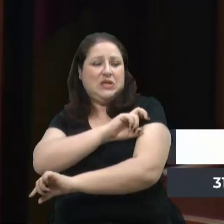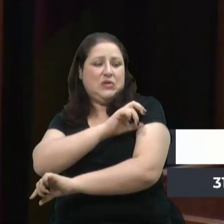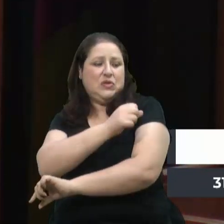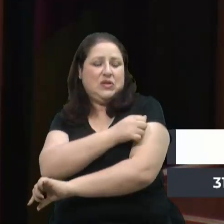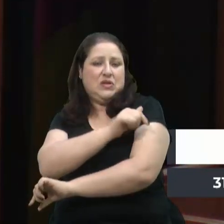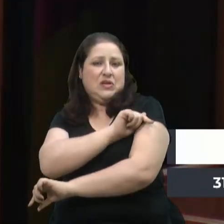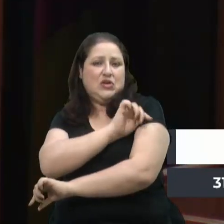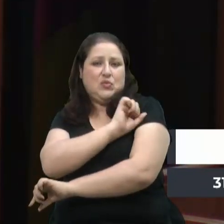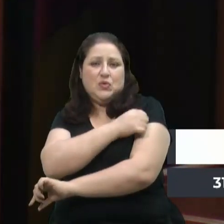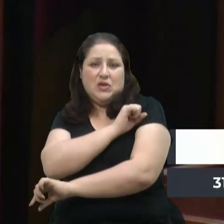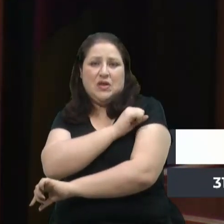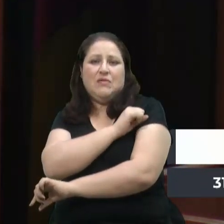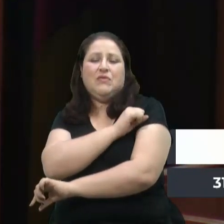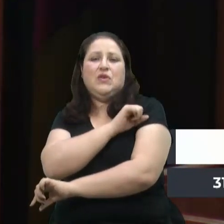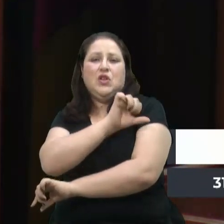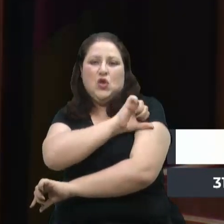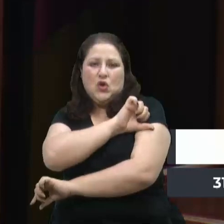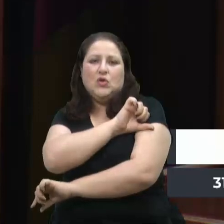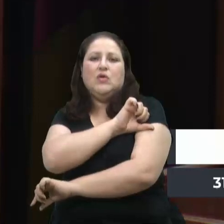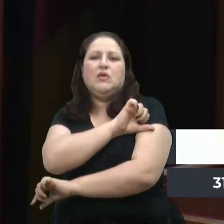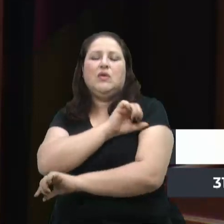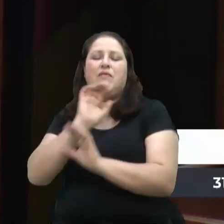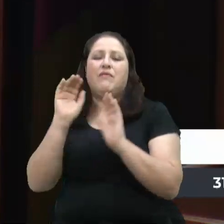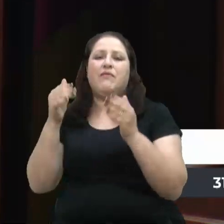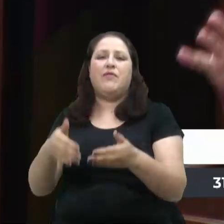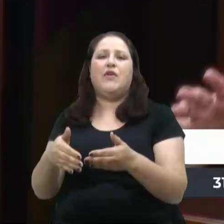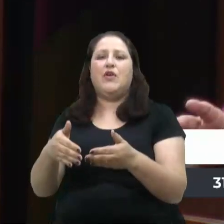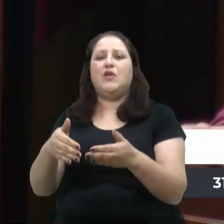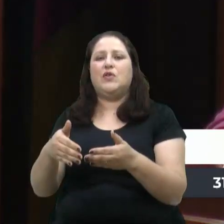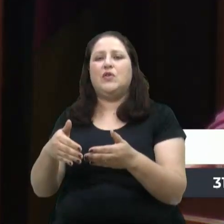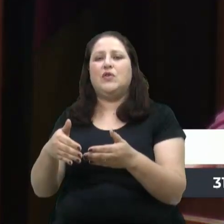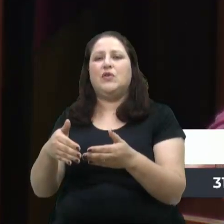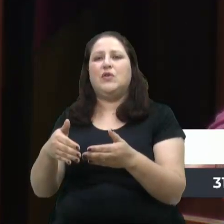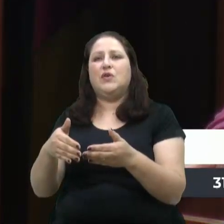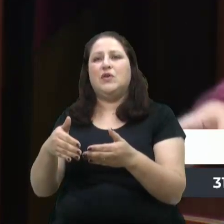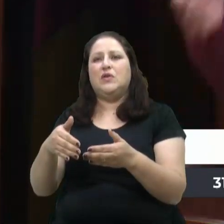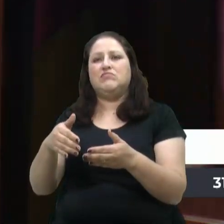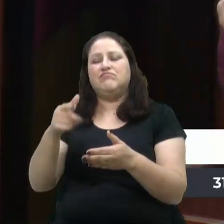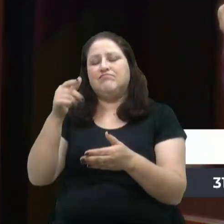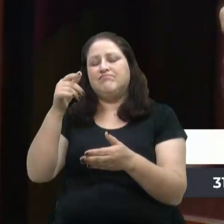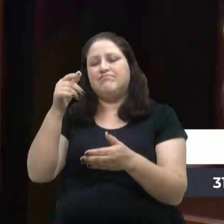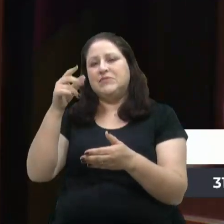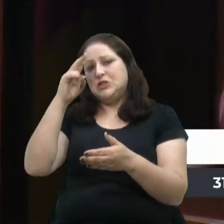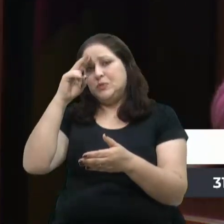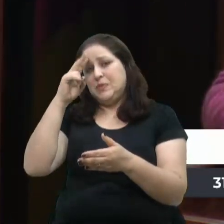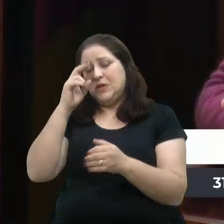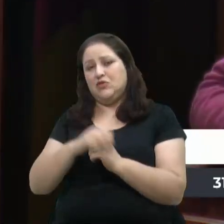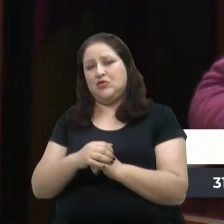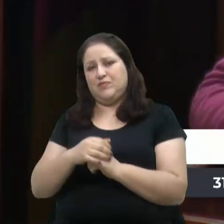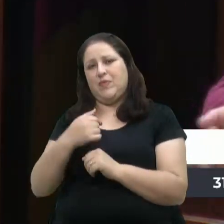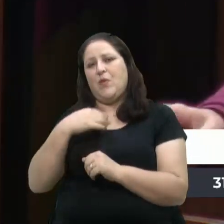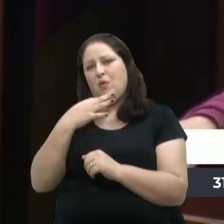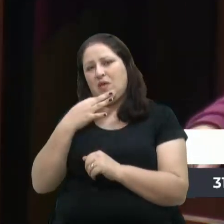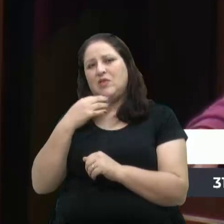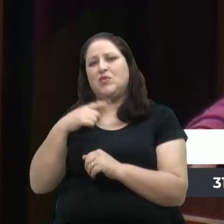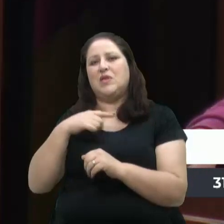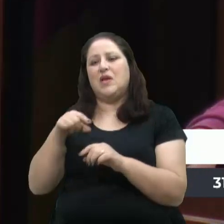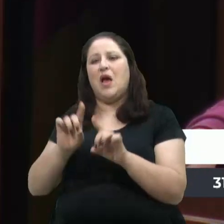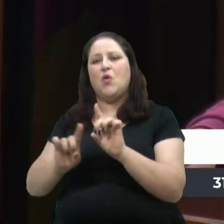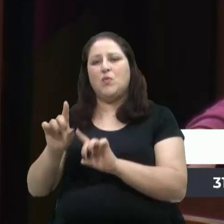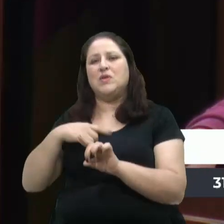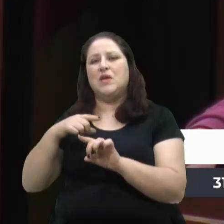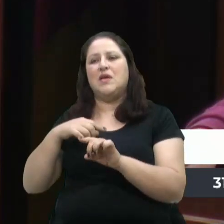e no ensino médio eu assim de grosso modo das escolas que eu conheço sei de algumas que tem sala sobrando